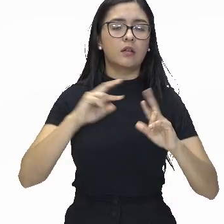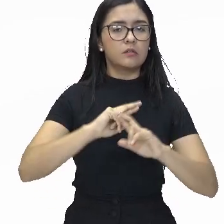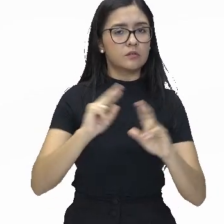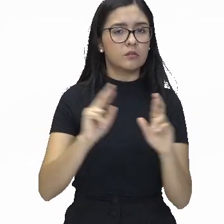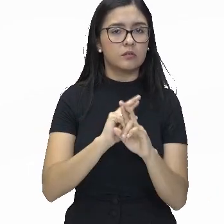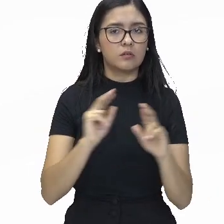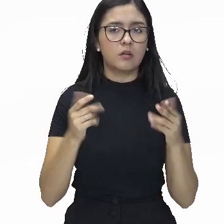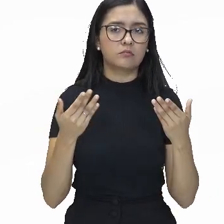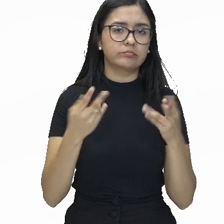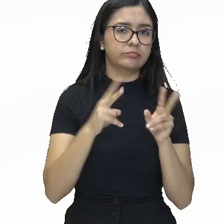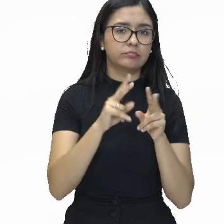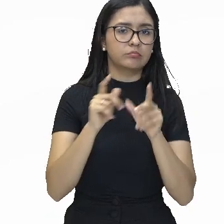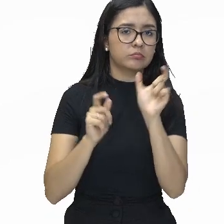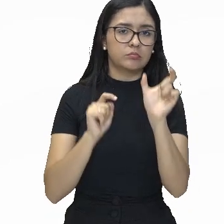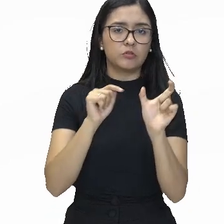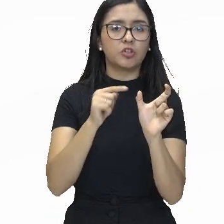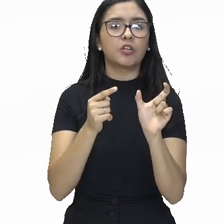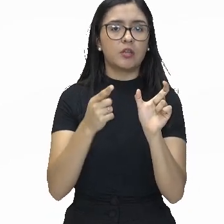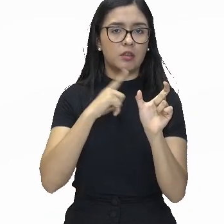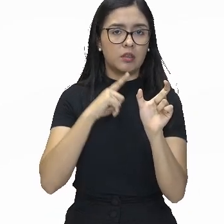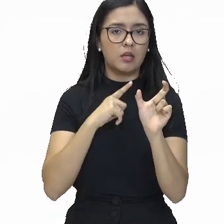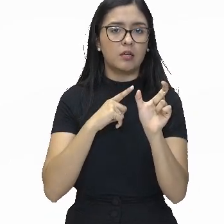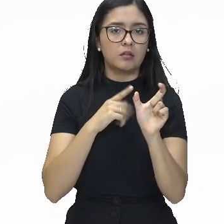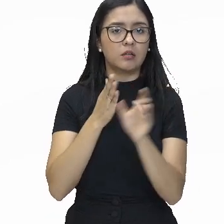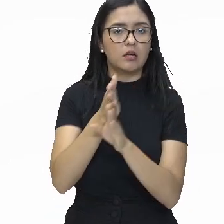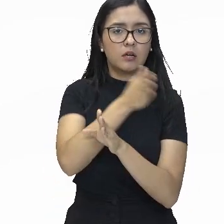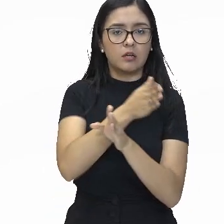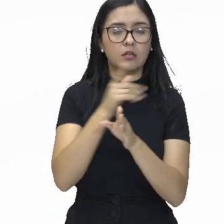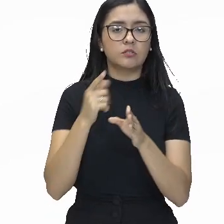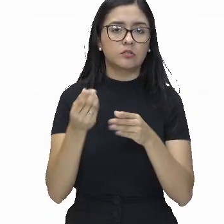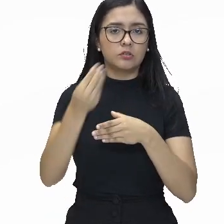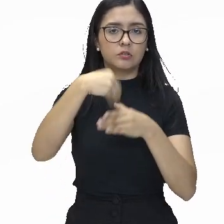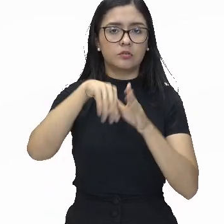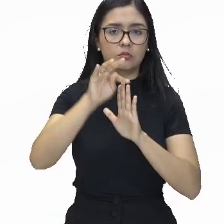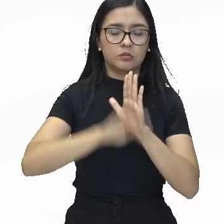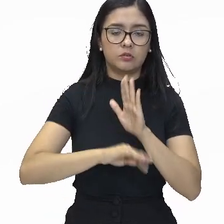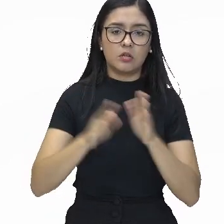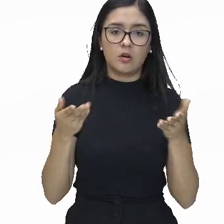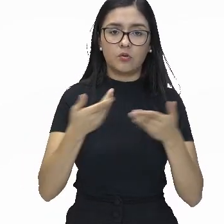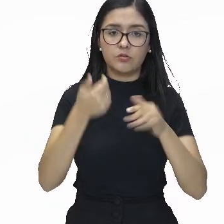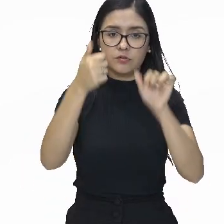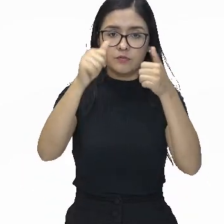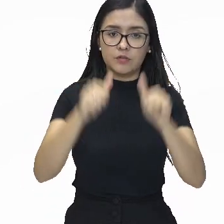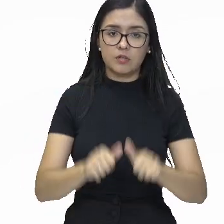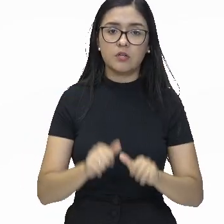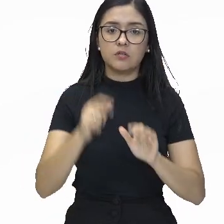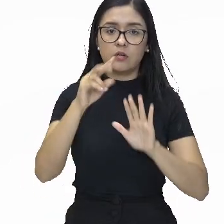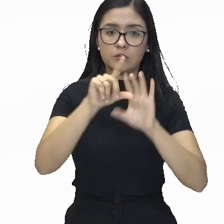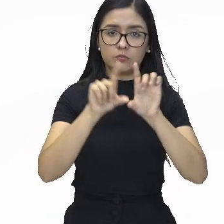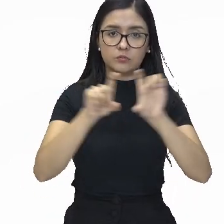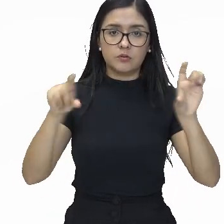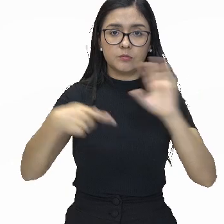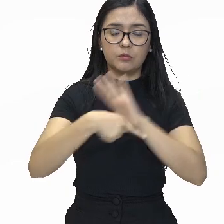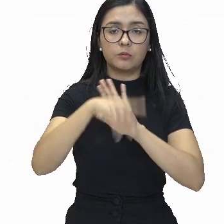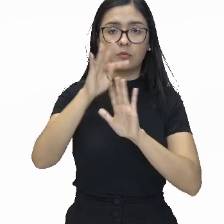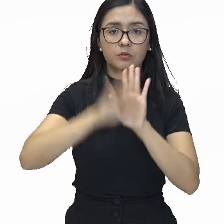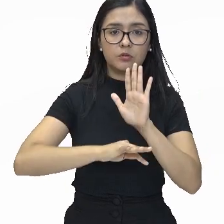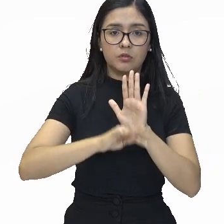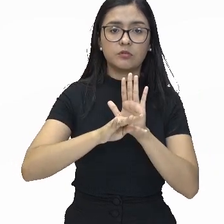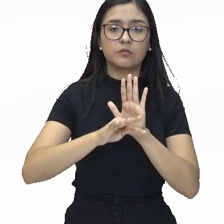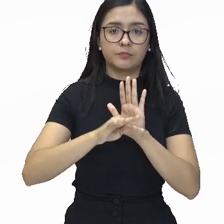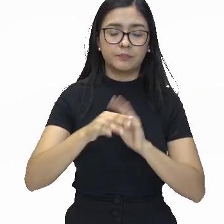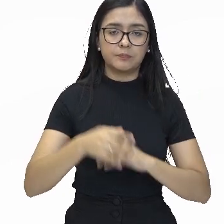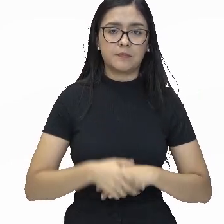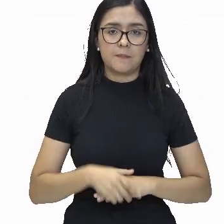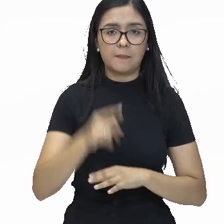relacionados a um termo que foi mencionado anteriormente. Então, agora a gente vai analisar, né, um trecho lá daquele